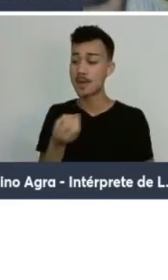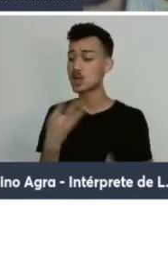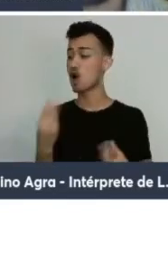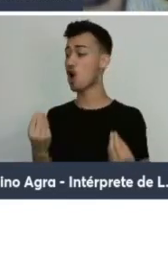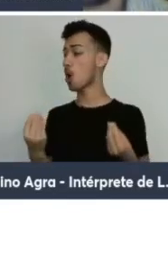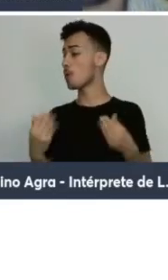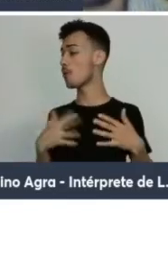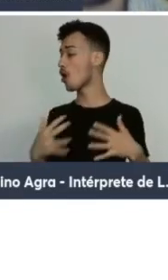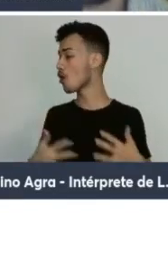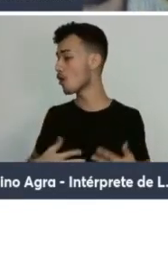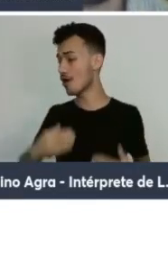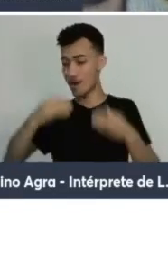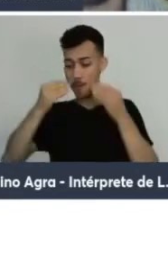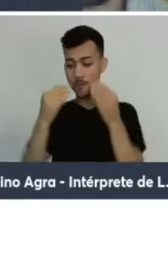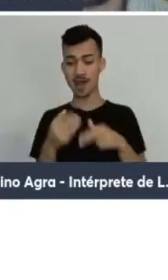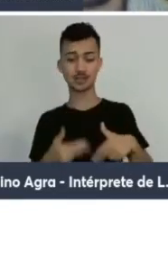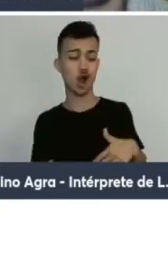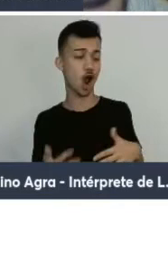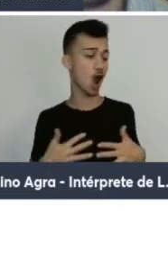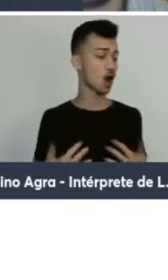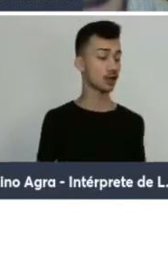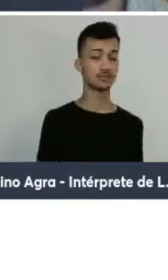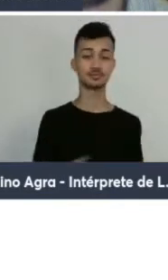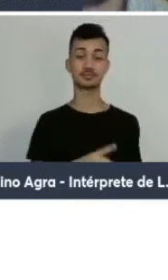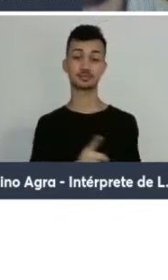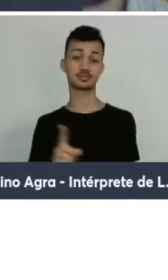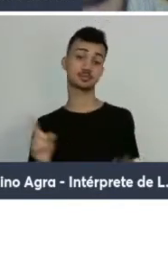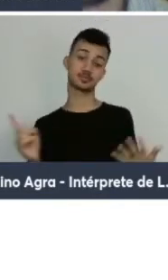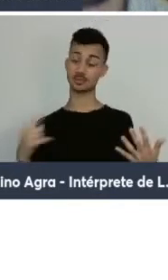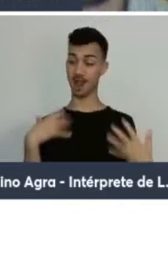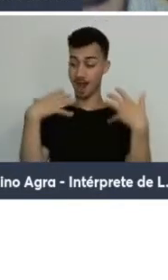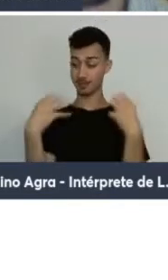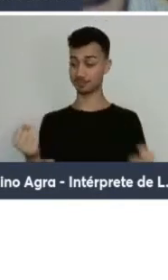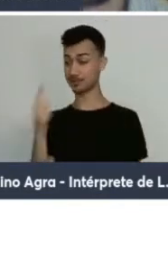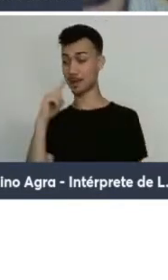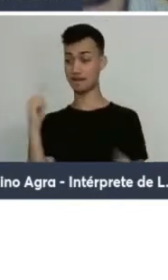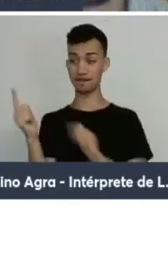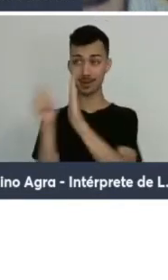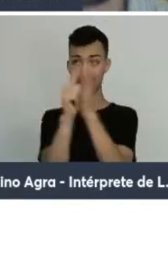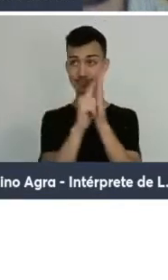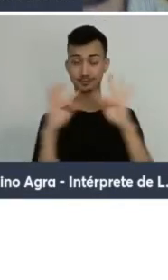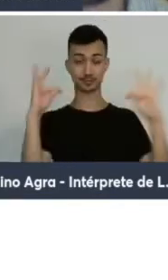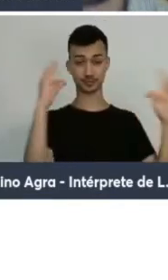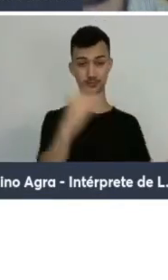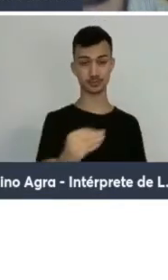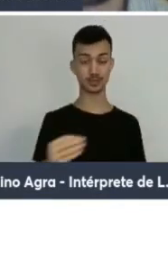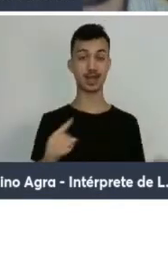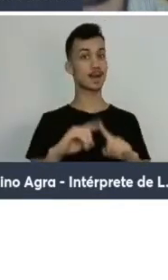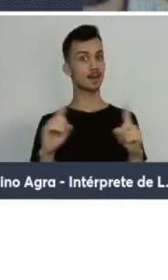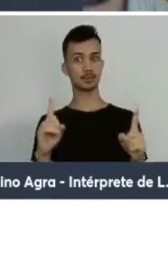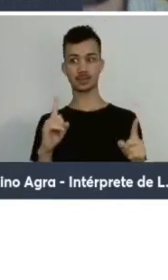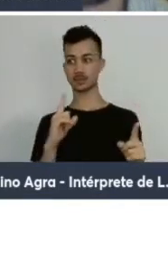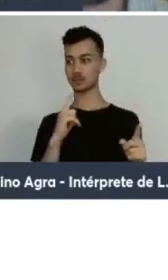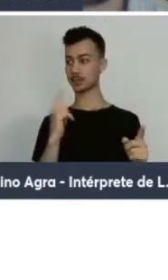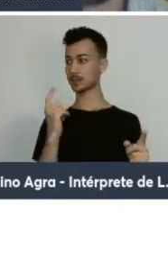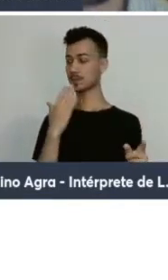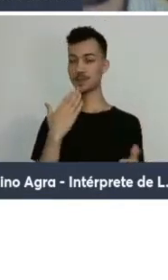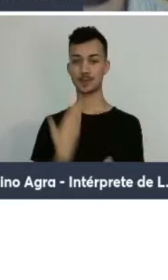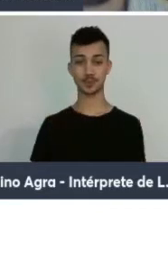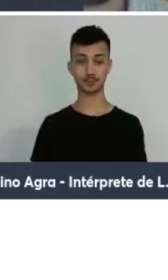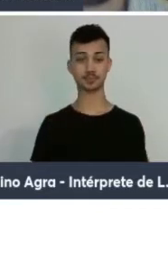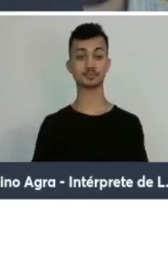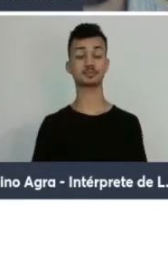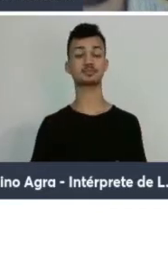é a homossexualidade, né? Então, muita gente se agarrou aos papéis, né? Mas, para mim, foi um choque, porque eu não queria papel, mas aí me